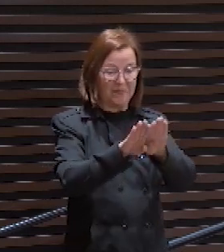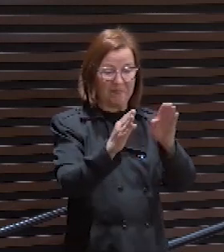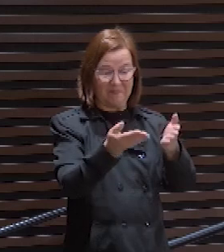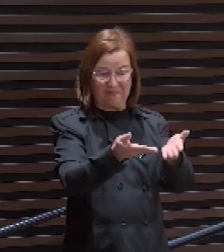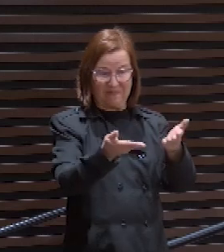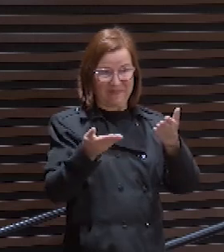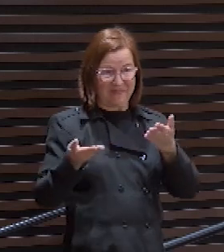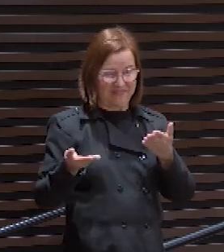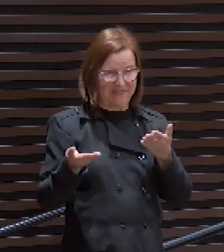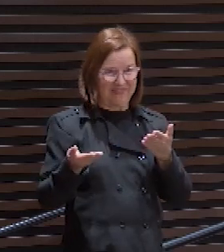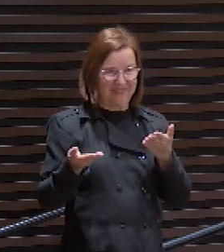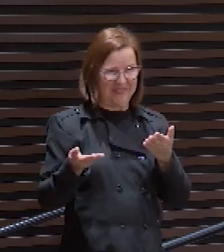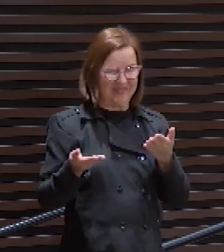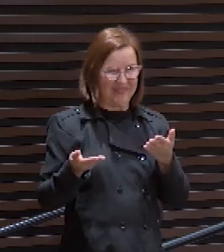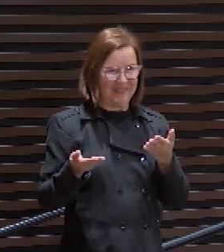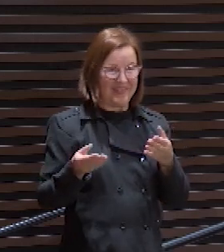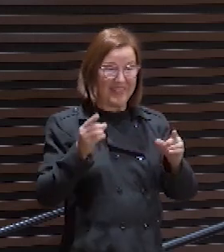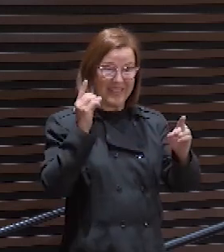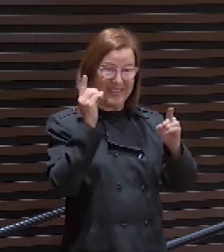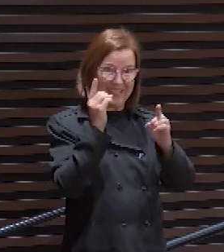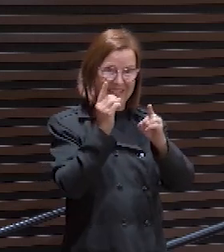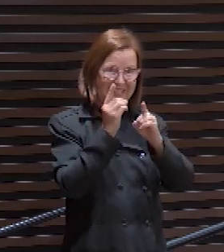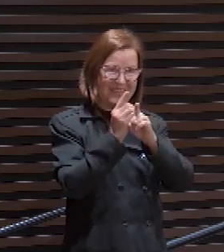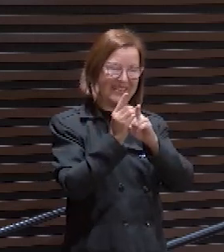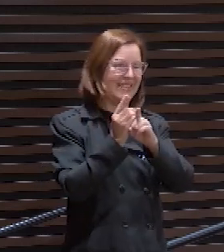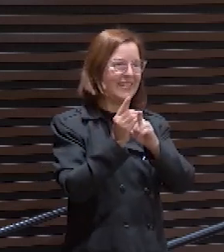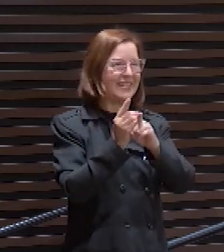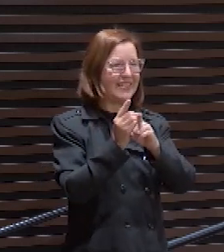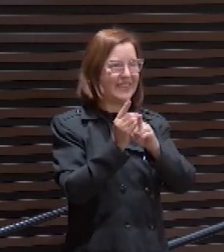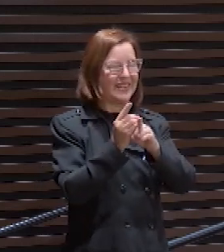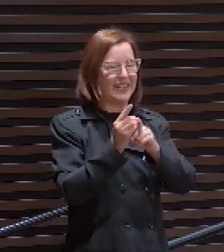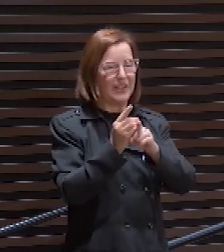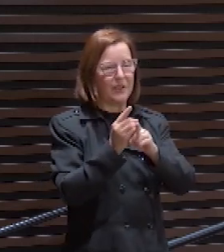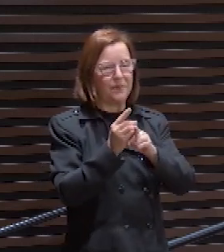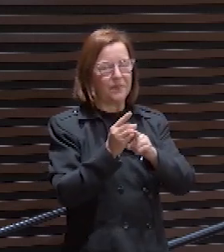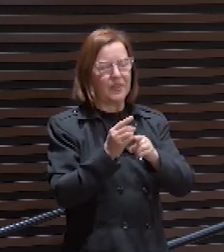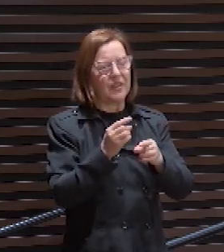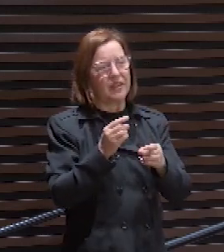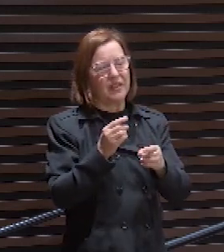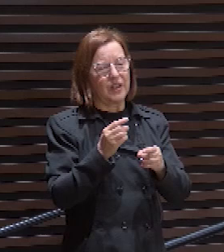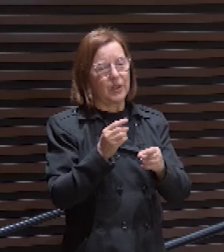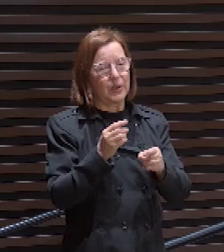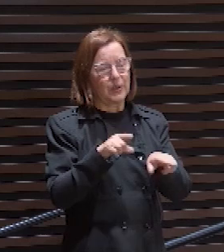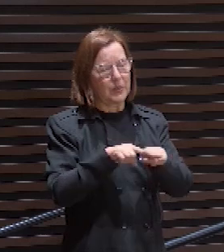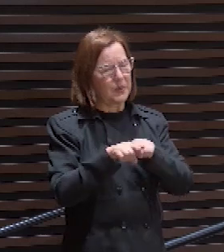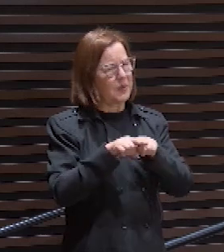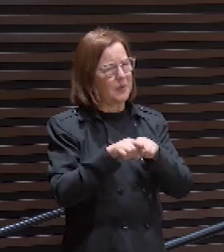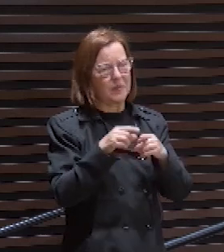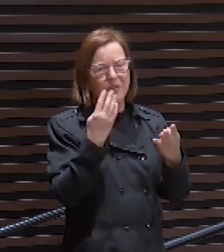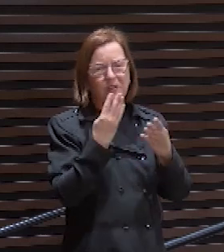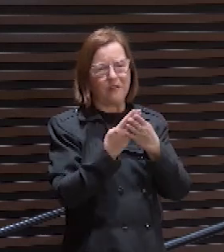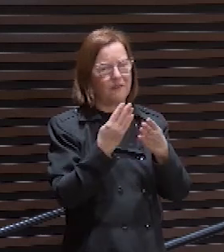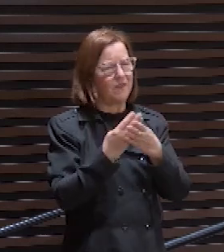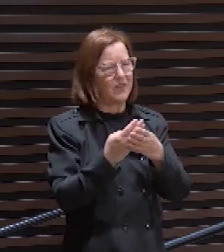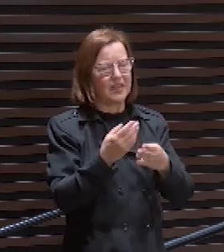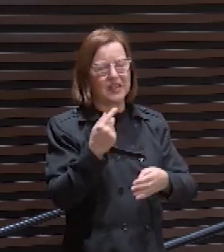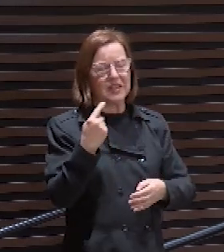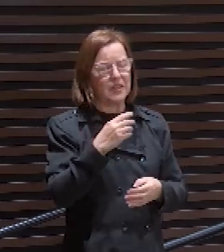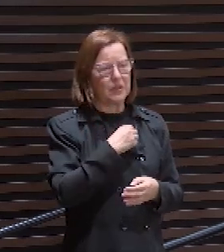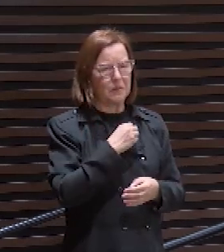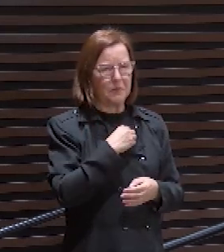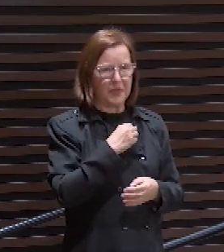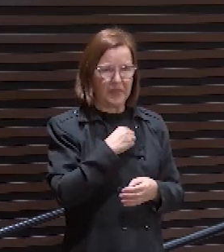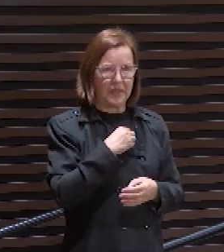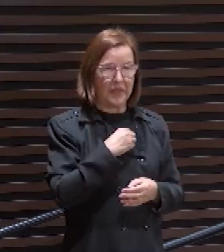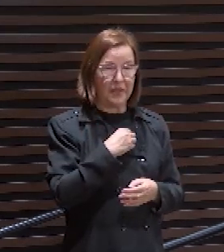recebido por outros irmãos. Se encontrar ao longo da semana. Confessar os seus pecados. Escutar a confissão dos pecados dos irmãos.